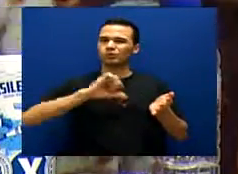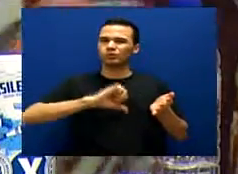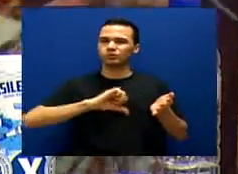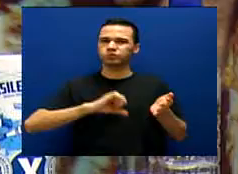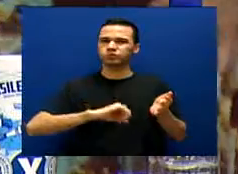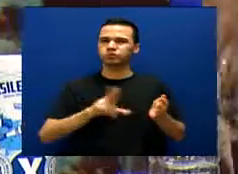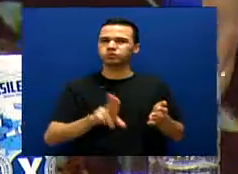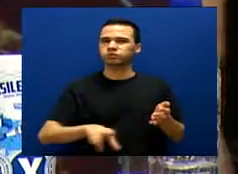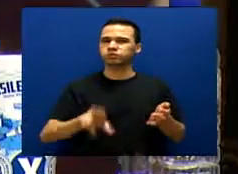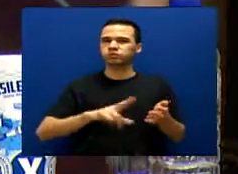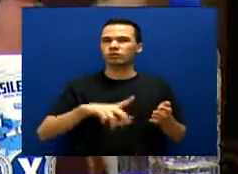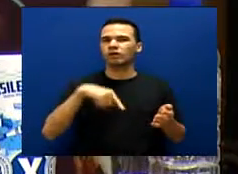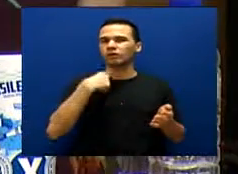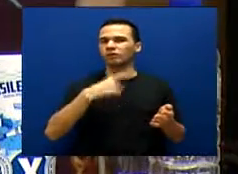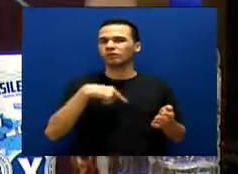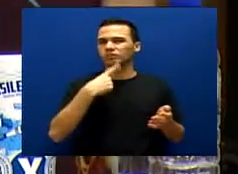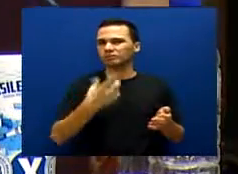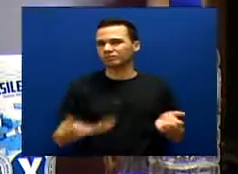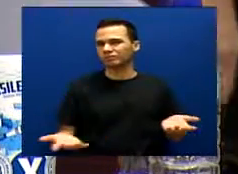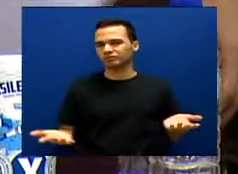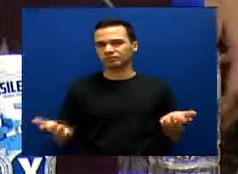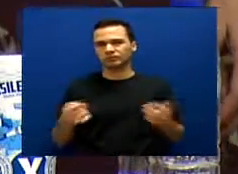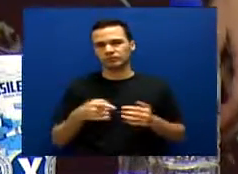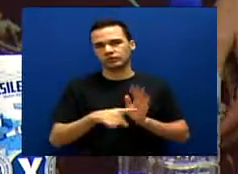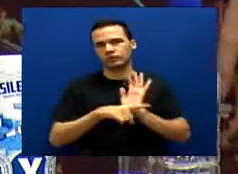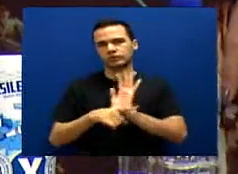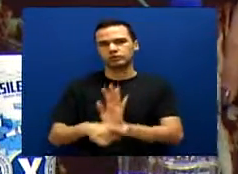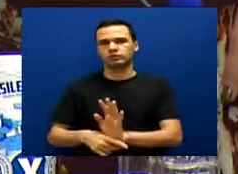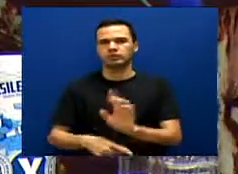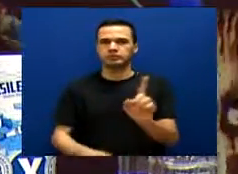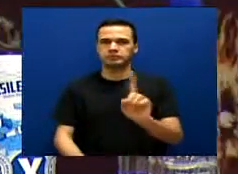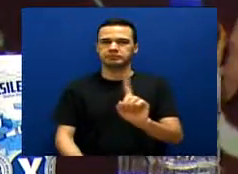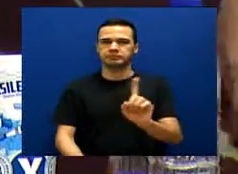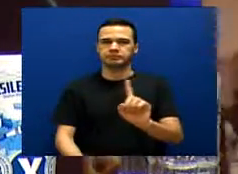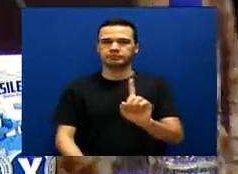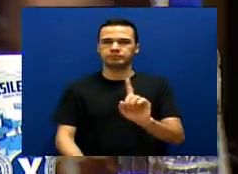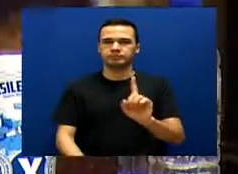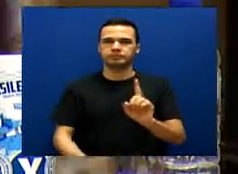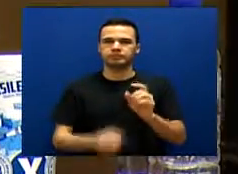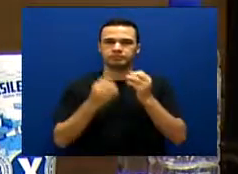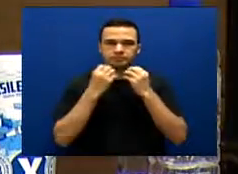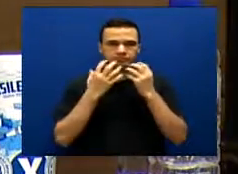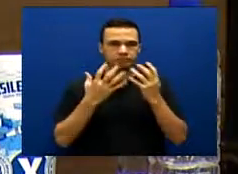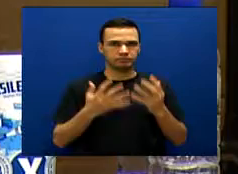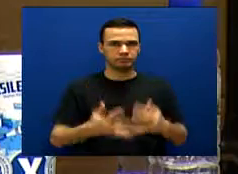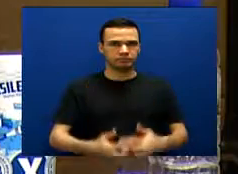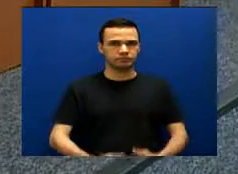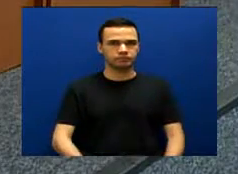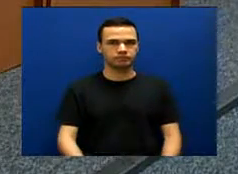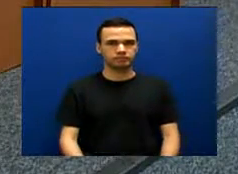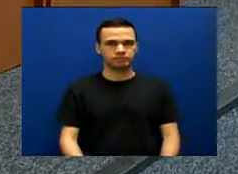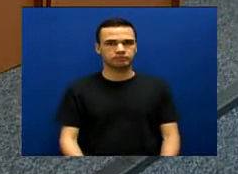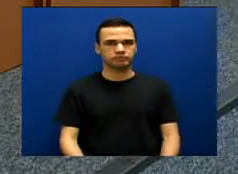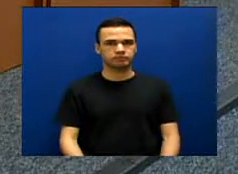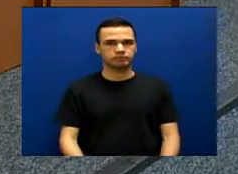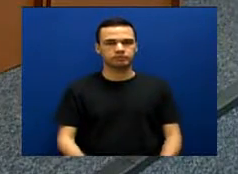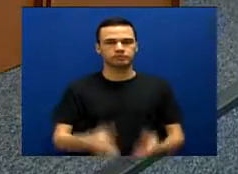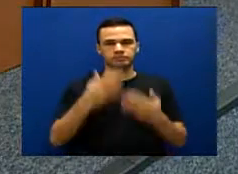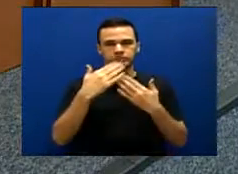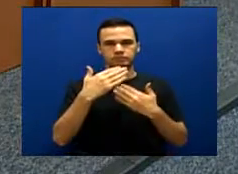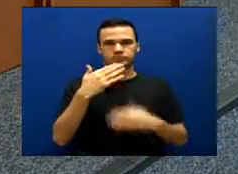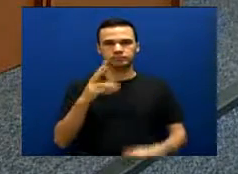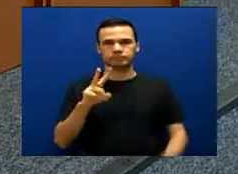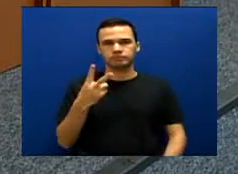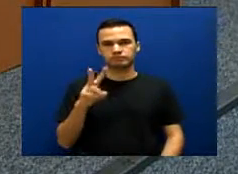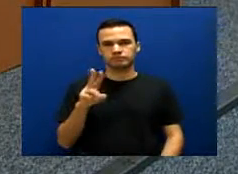uma borracha que não apaga e um caderno de péssima qualidade não vai resolver nada. Tá bom? Parabéns. Obrigado, vereador.